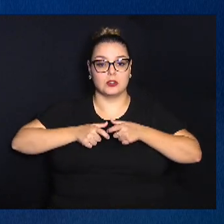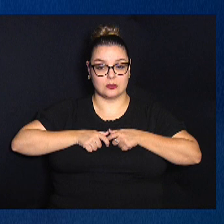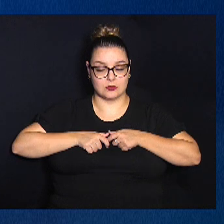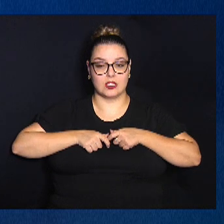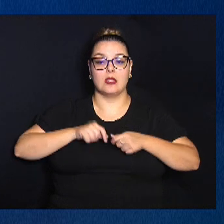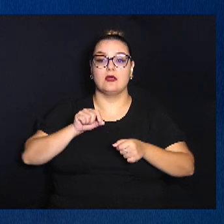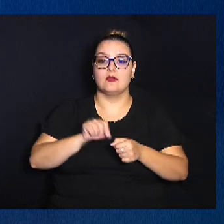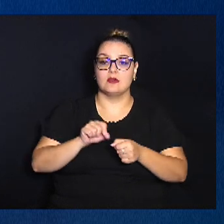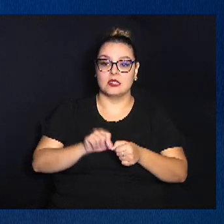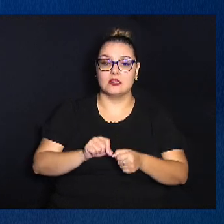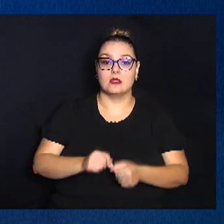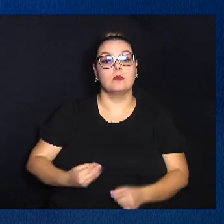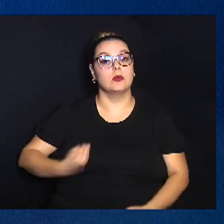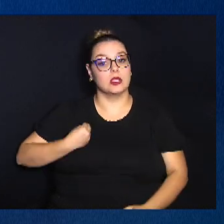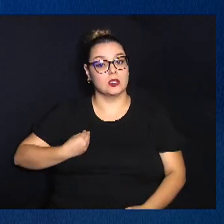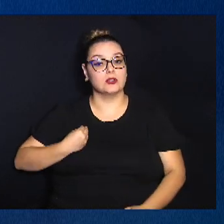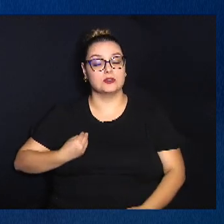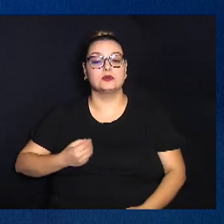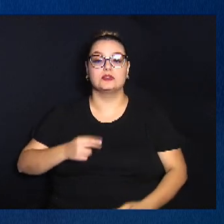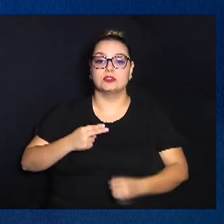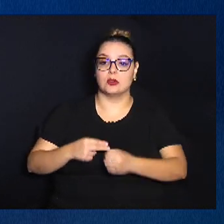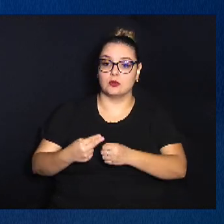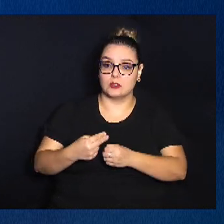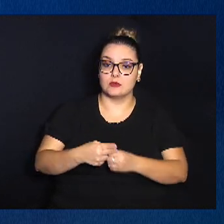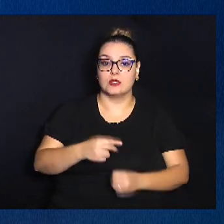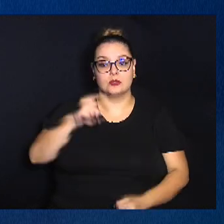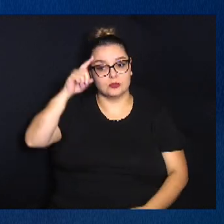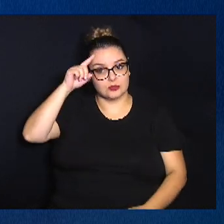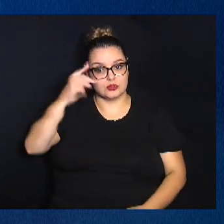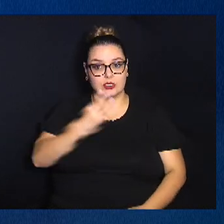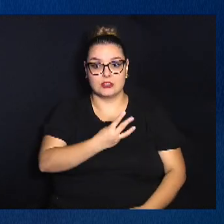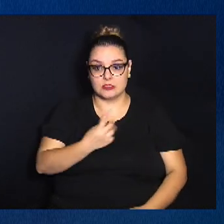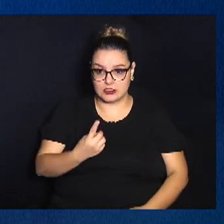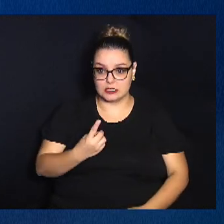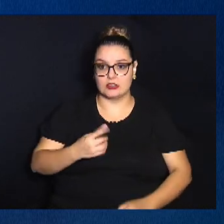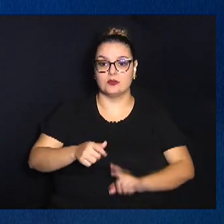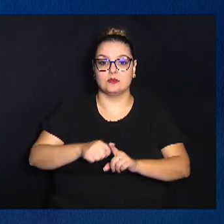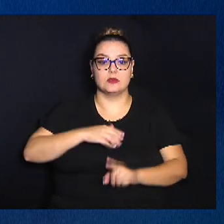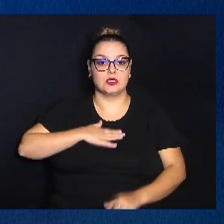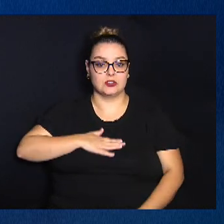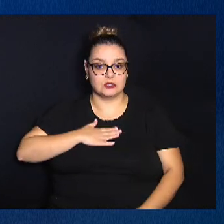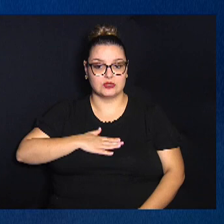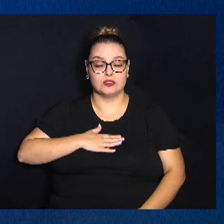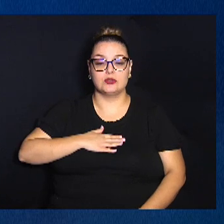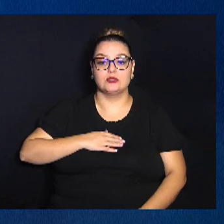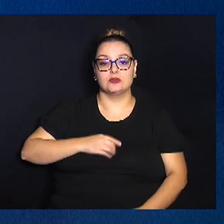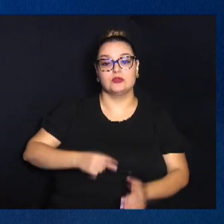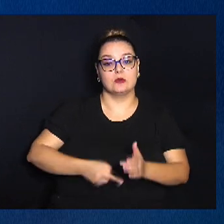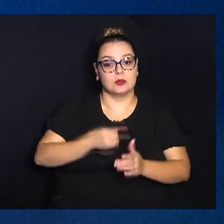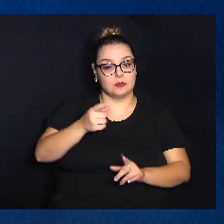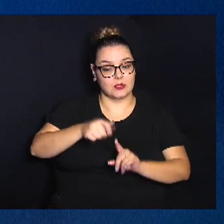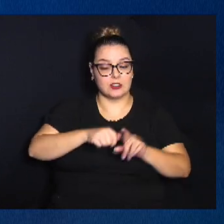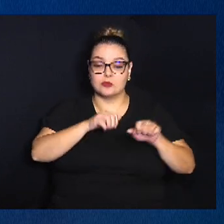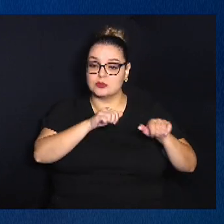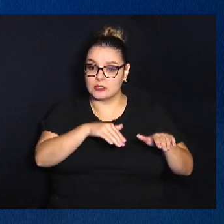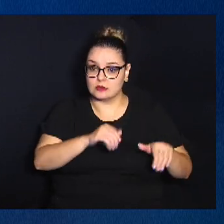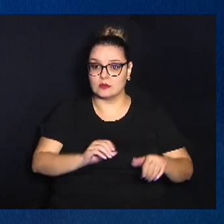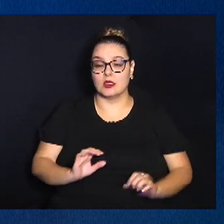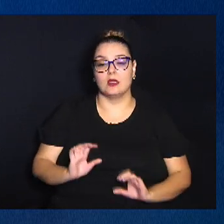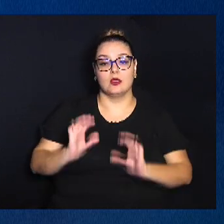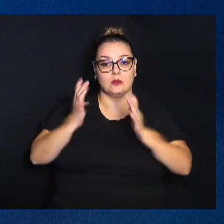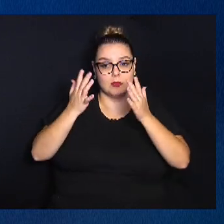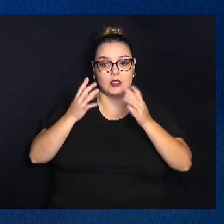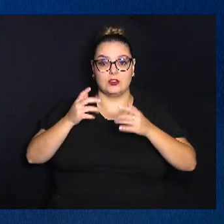será realizada presencialmente na Unicamp no dia 31 de agosto. E no dia 1º de setembro acontece a cerimônia